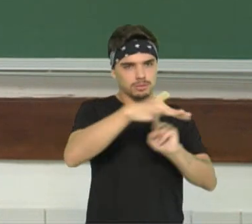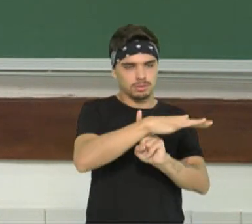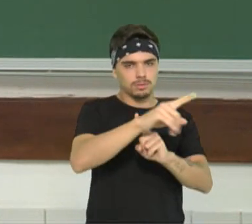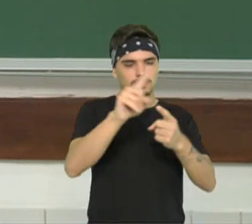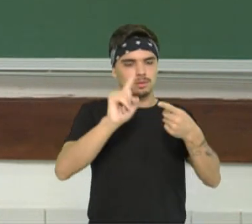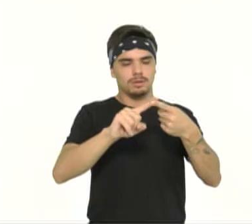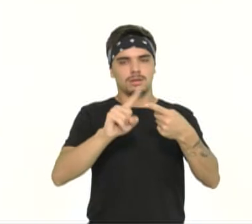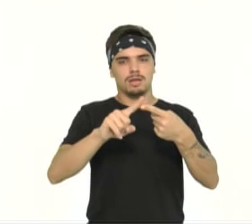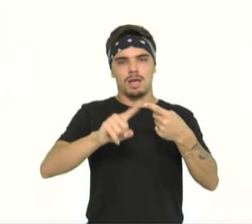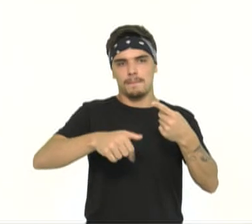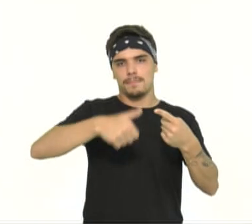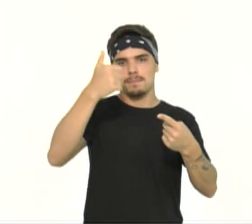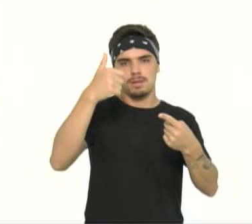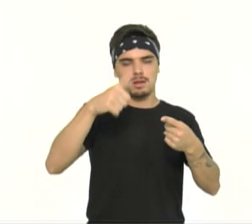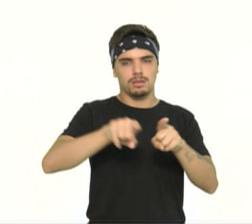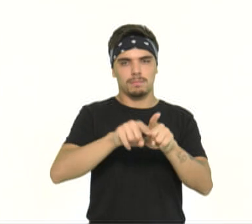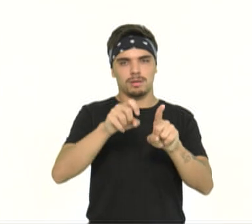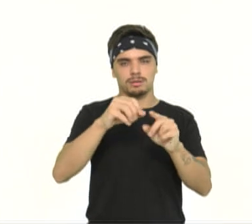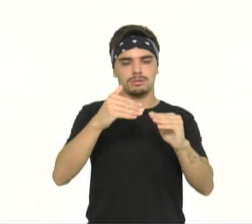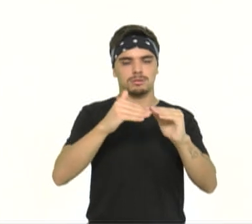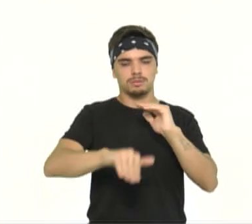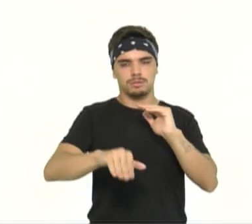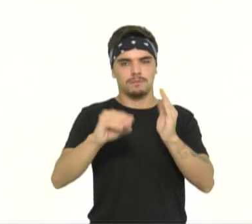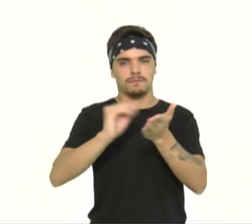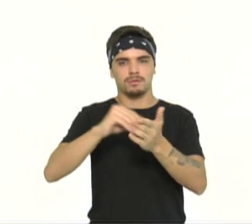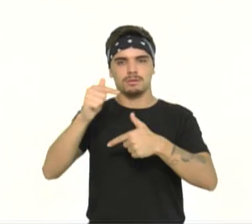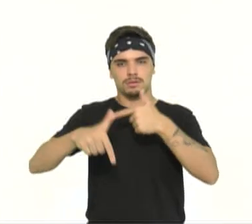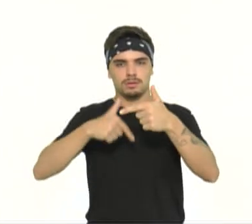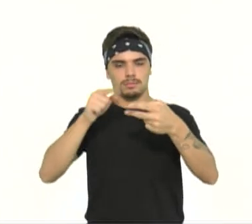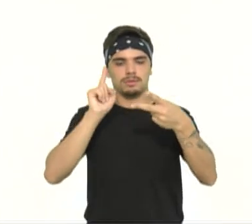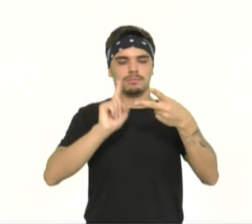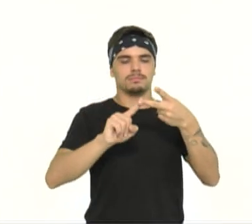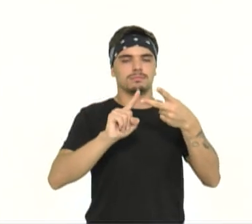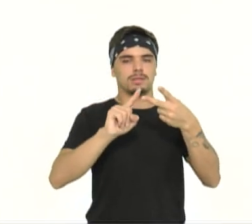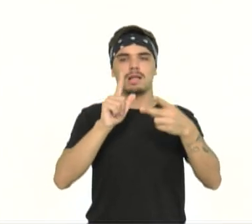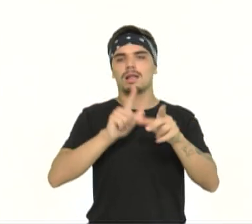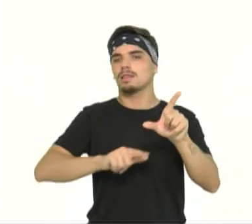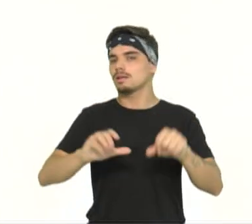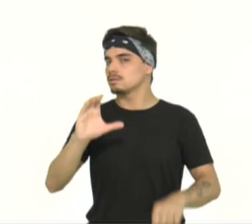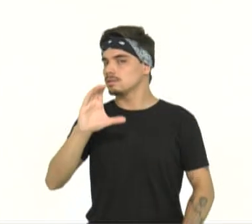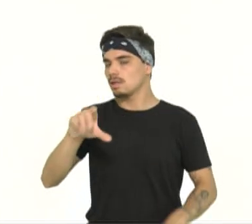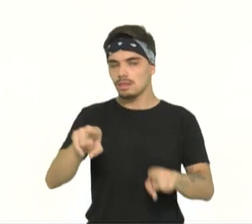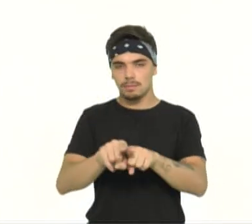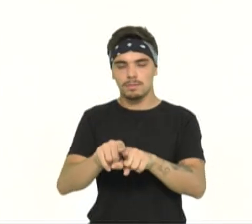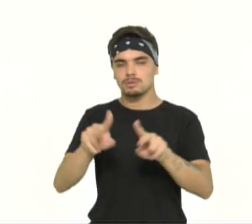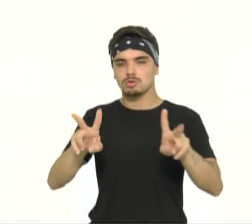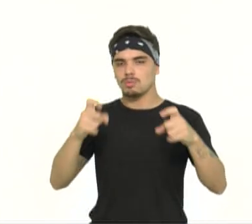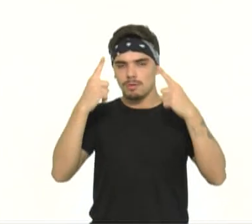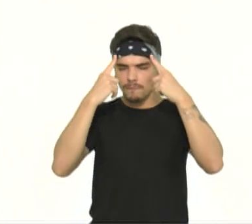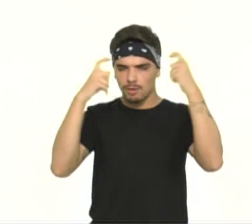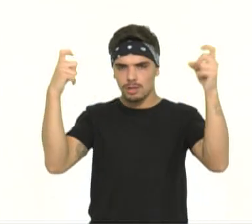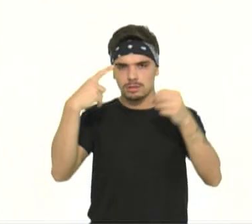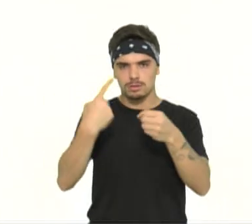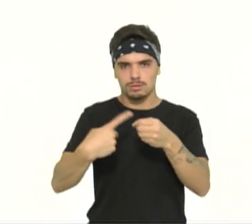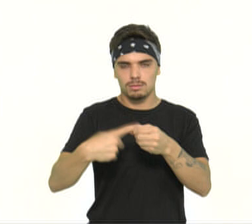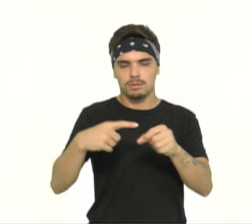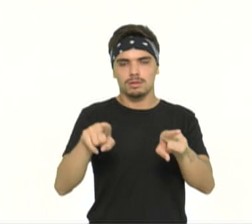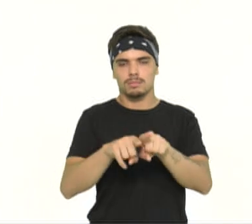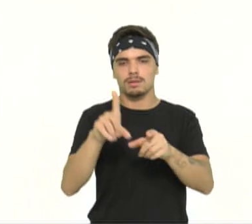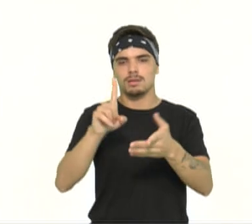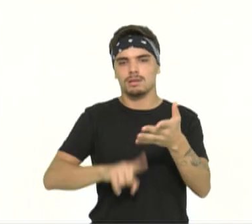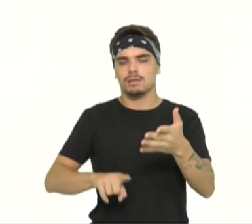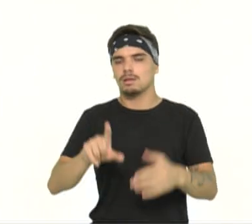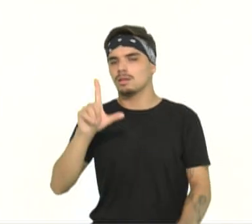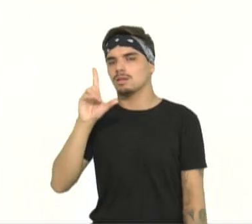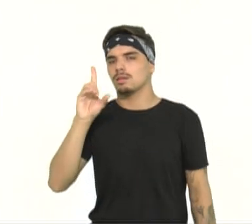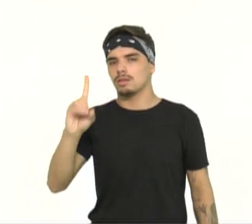Seria já a primeira, desigualdade social, desemprego. A letra C, porque traz a violência urbana. E a letra D,